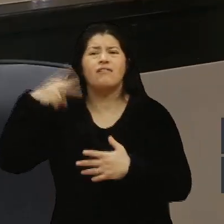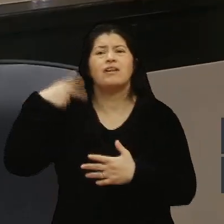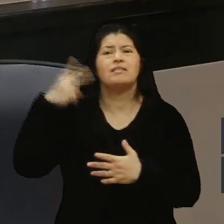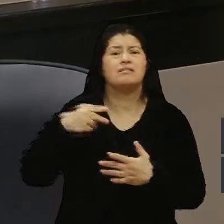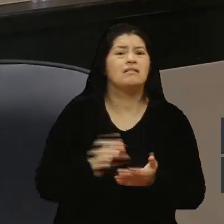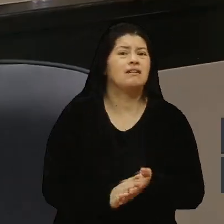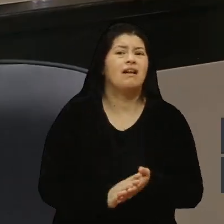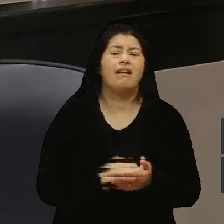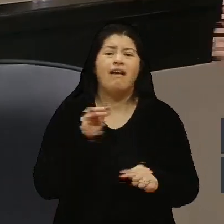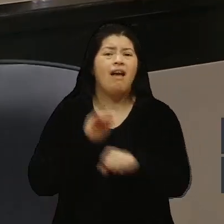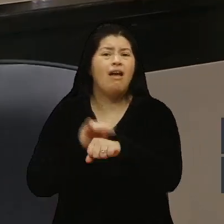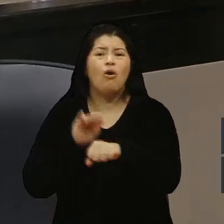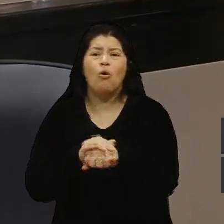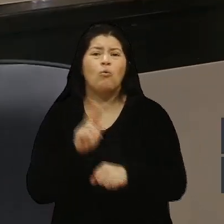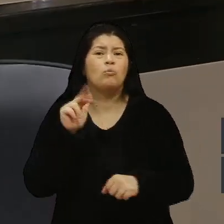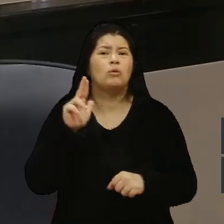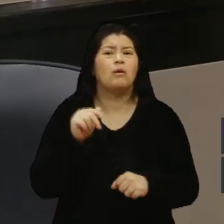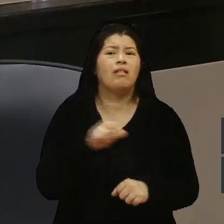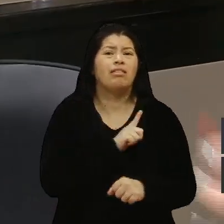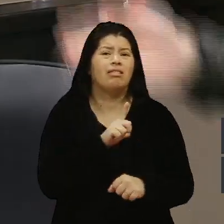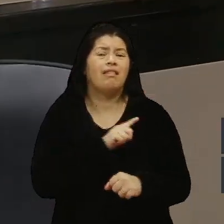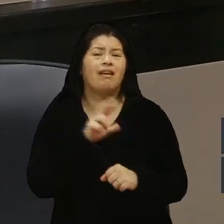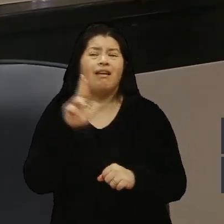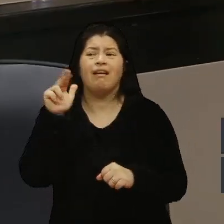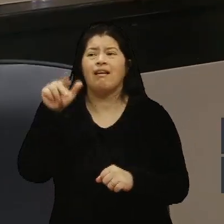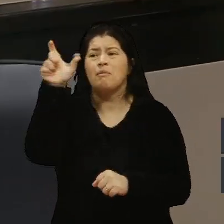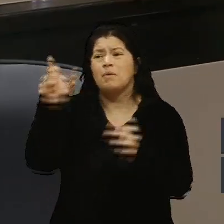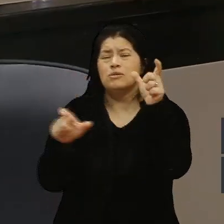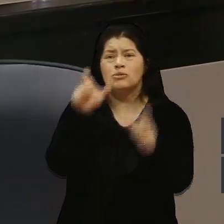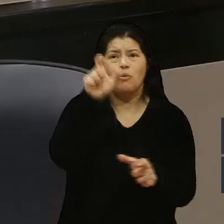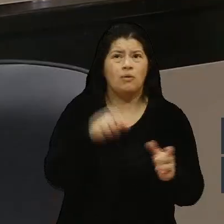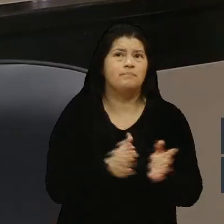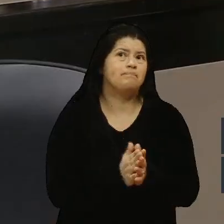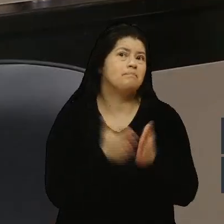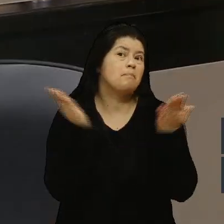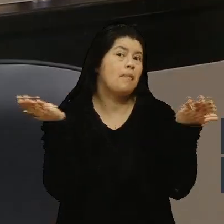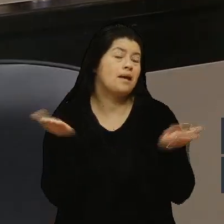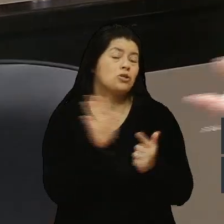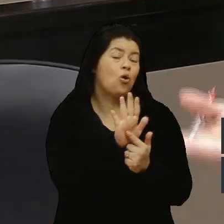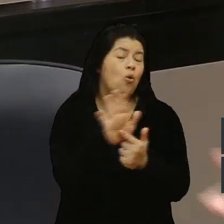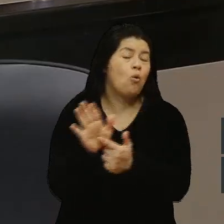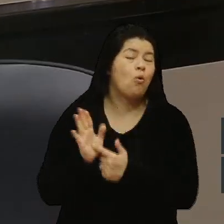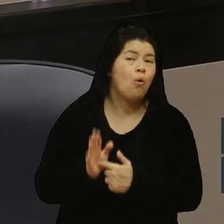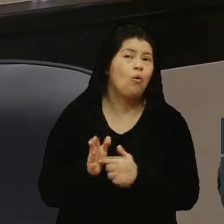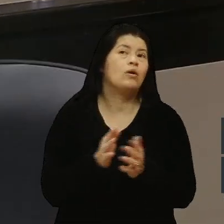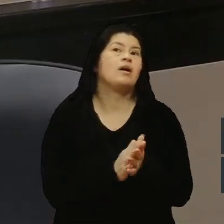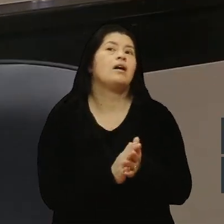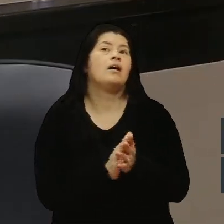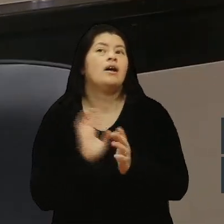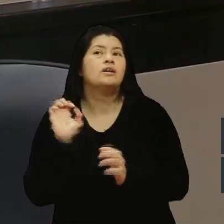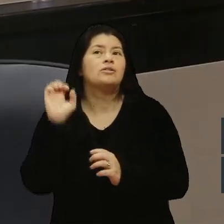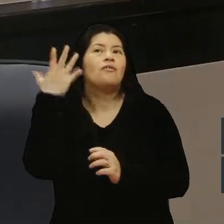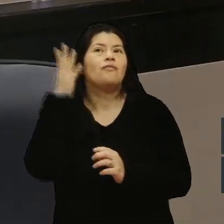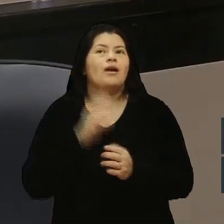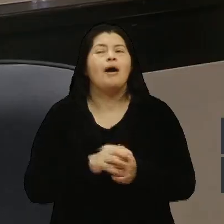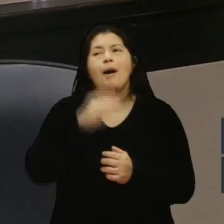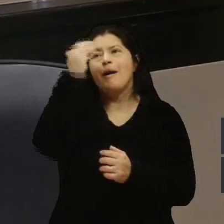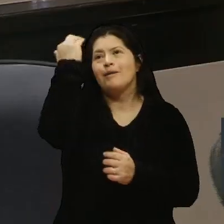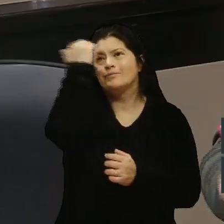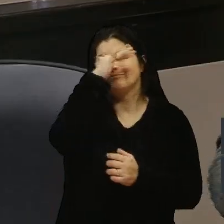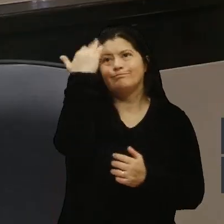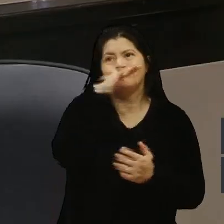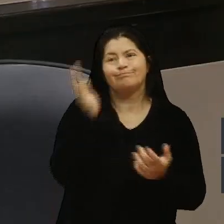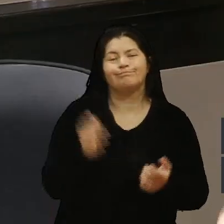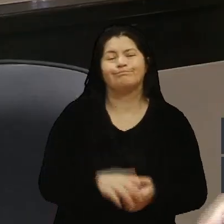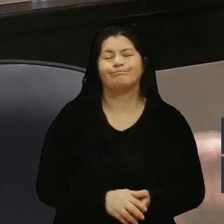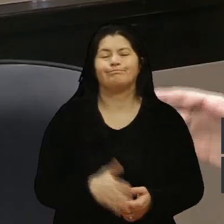nenhum culpado. Então eu vou citar quem se elegeu e prometeu o que a senhora mostrou hoje, né, no telão, falando que ia resolver e era o cara que tinha, né, ali